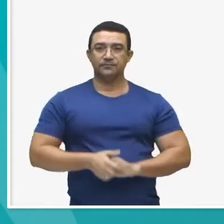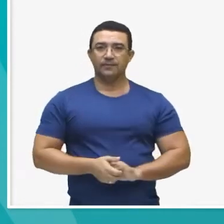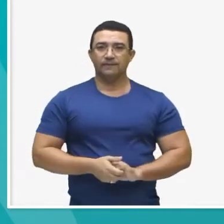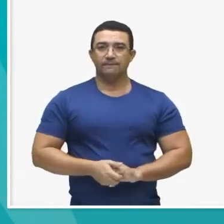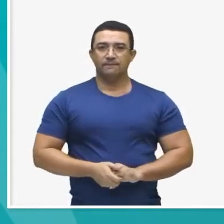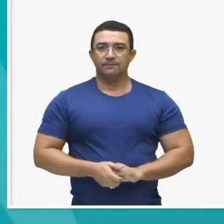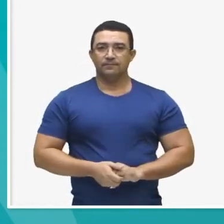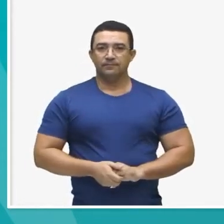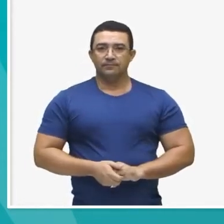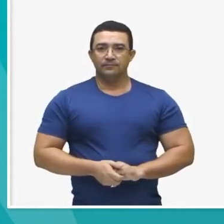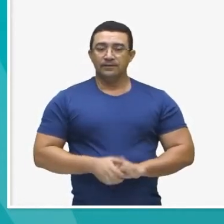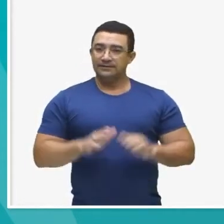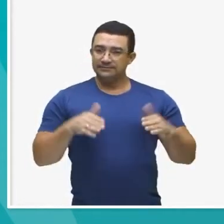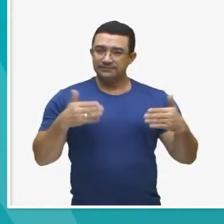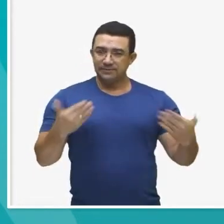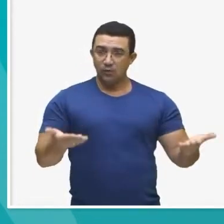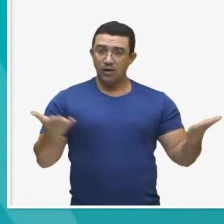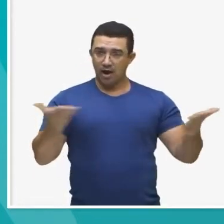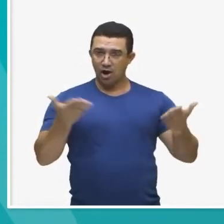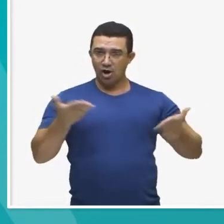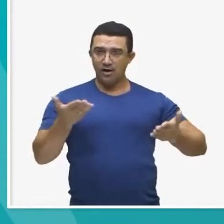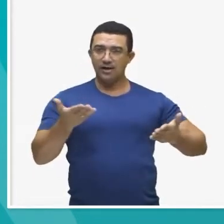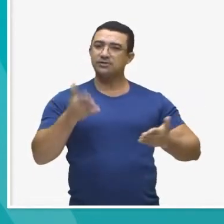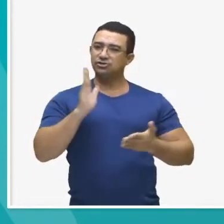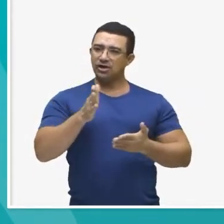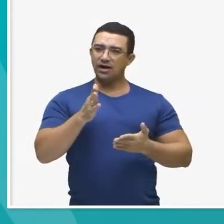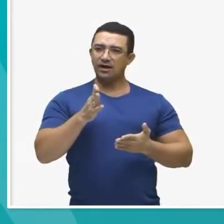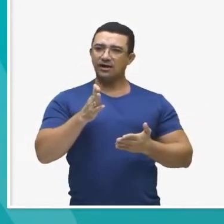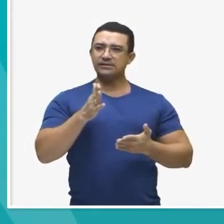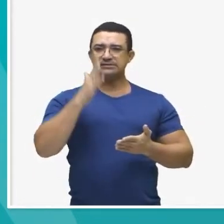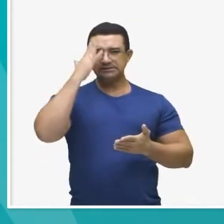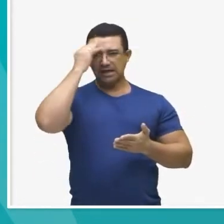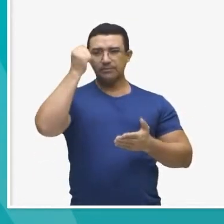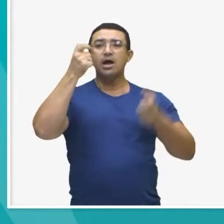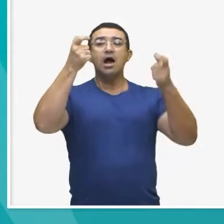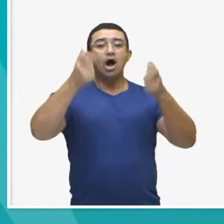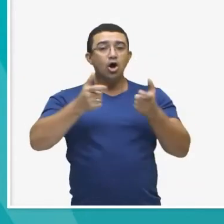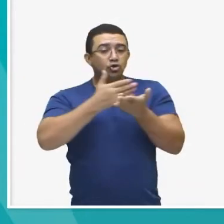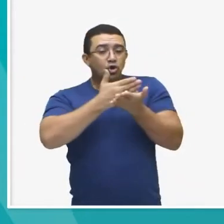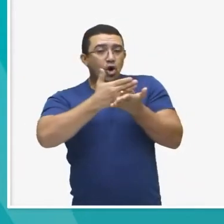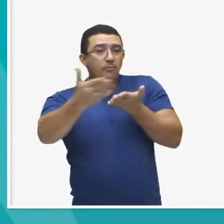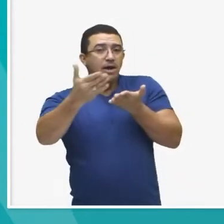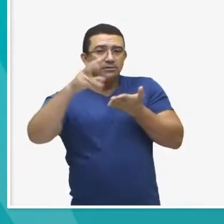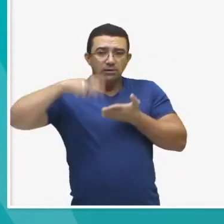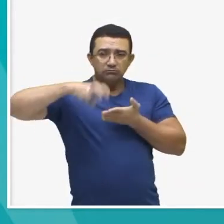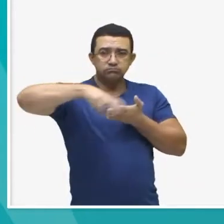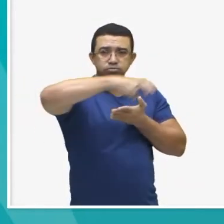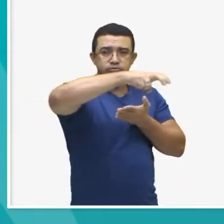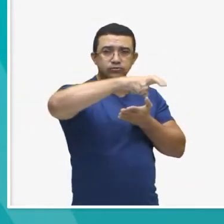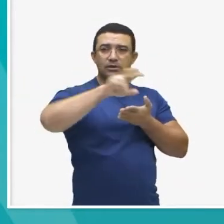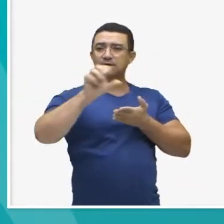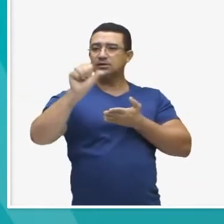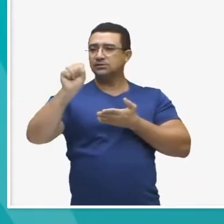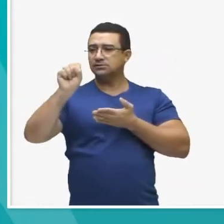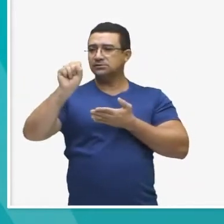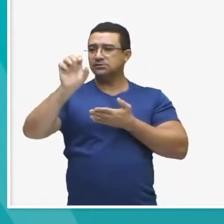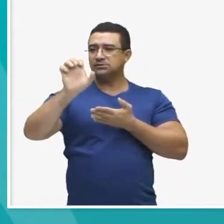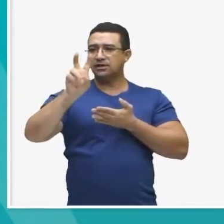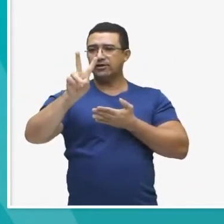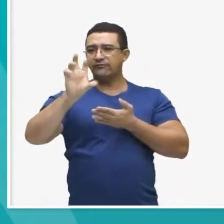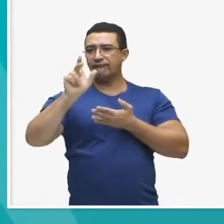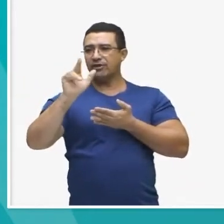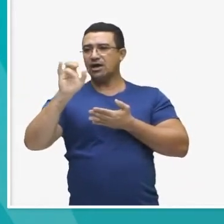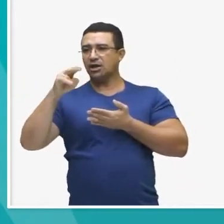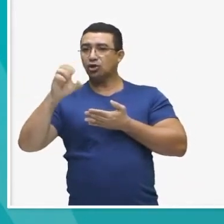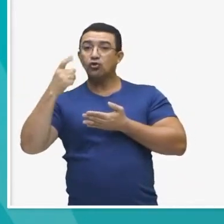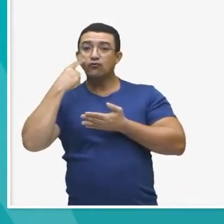correto? Então, agora que a gente já entendeu da onde o Severino vai sair e para onde ele vai, onde ele quer chegar, a gente vai